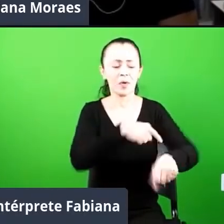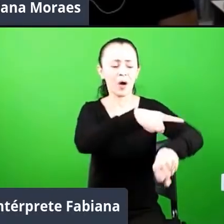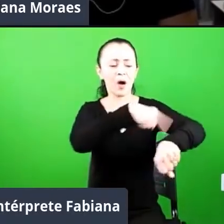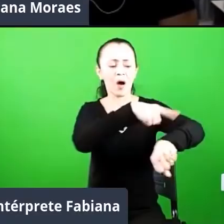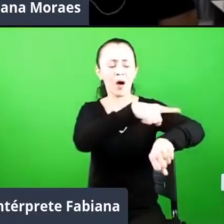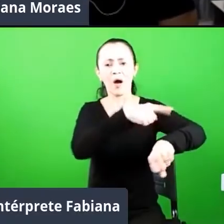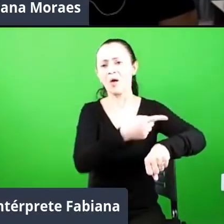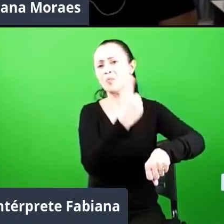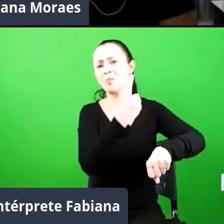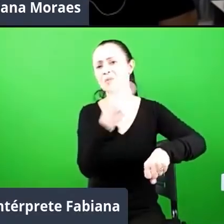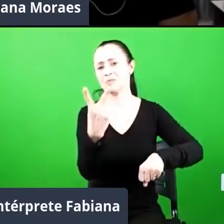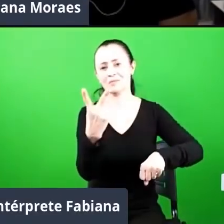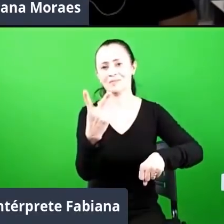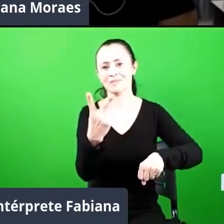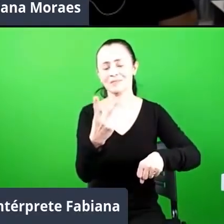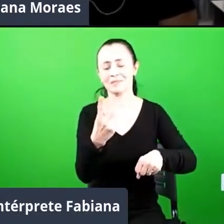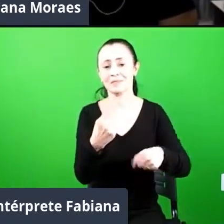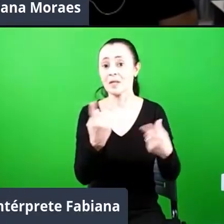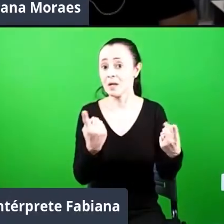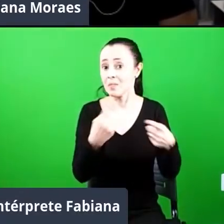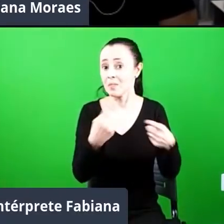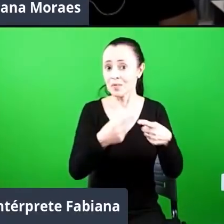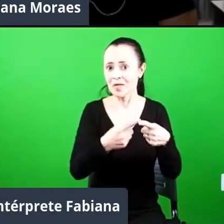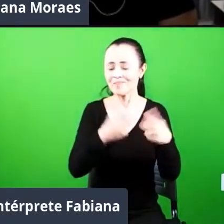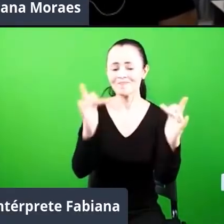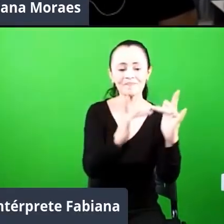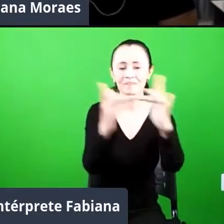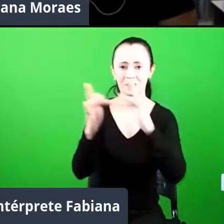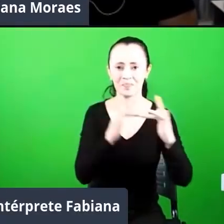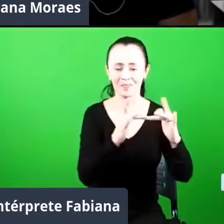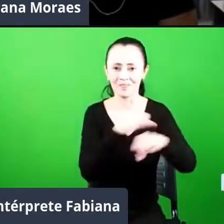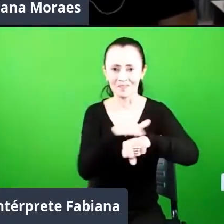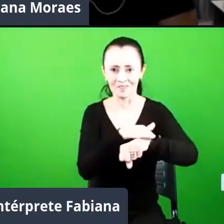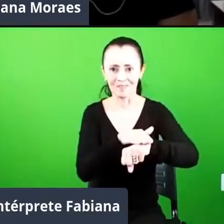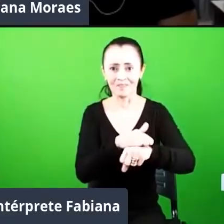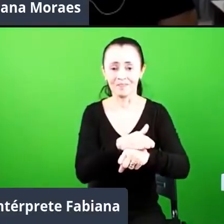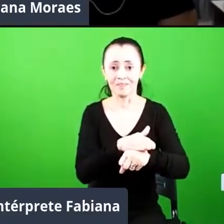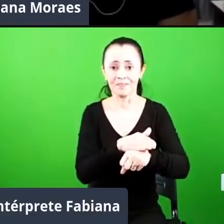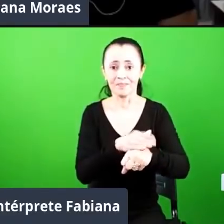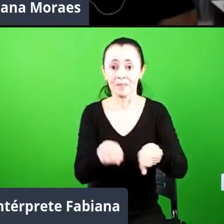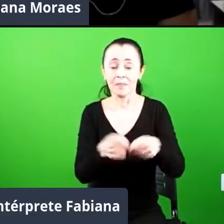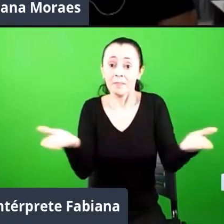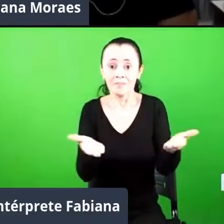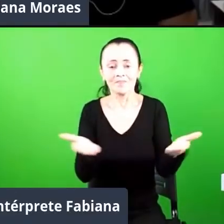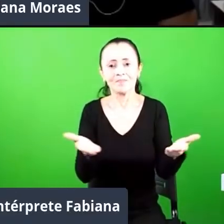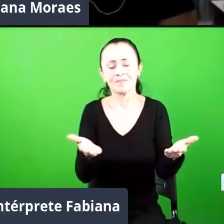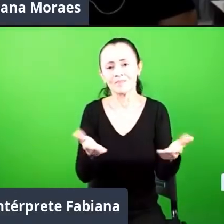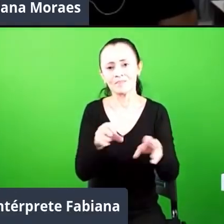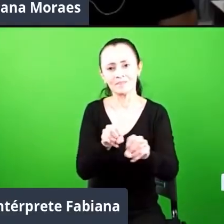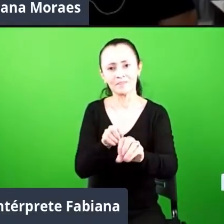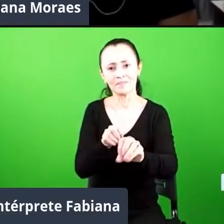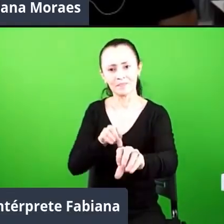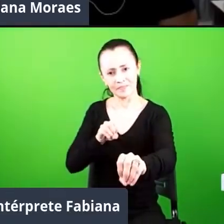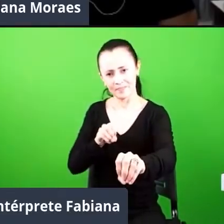interação, né? Bom, então nós estamos vivendo esse ensino remoto. Qual o modelo